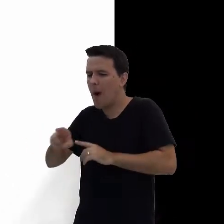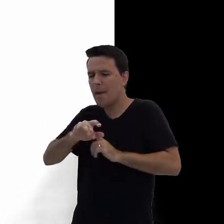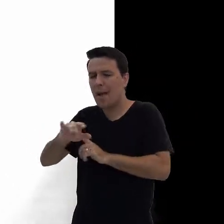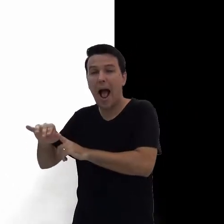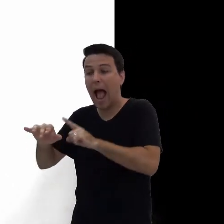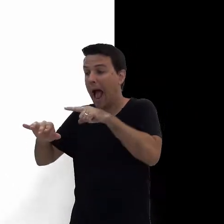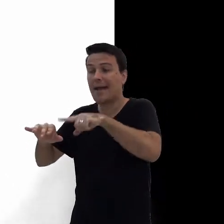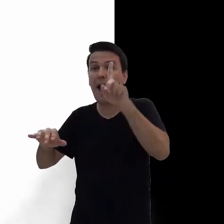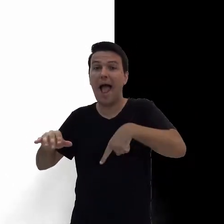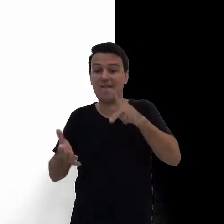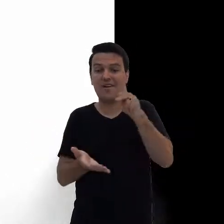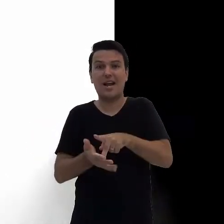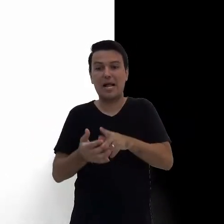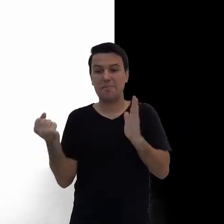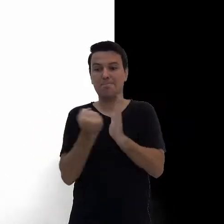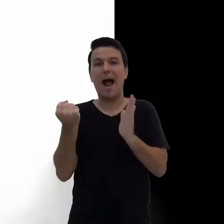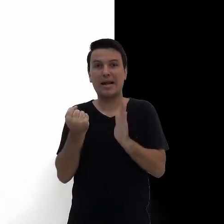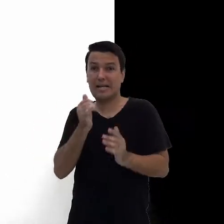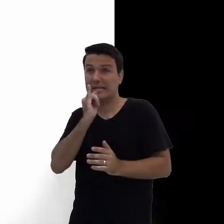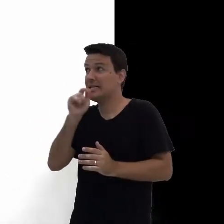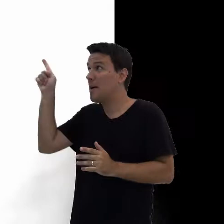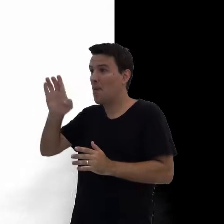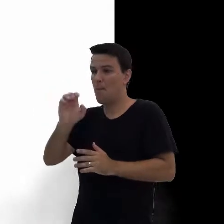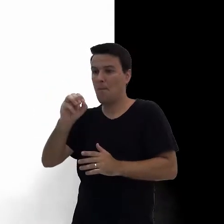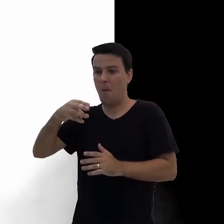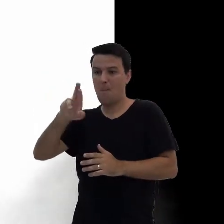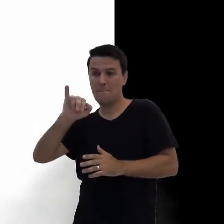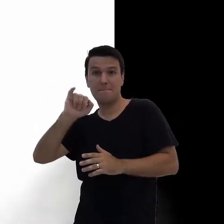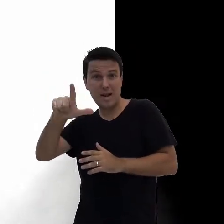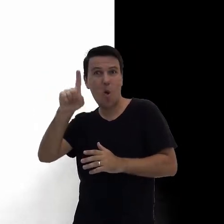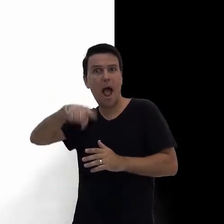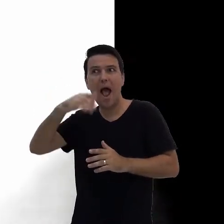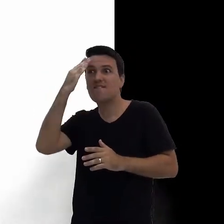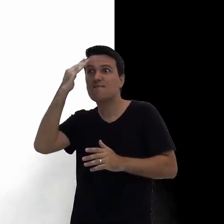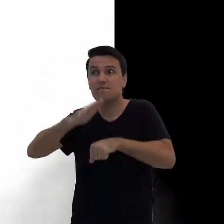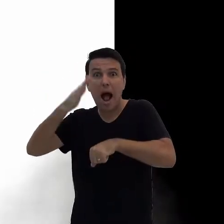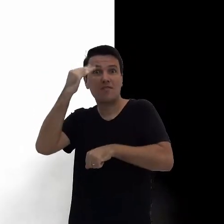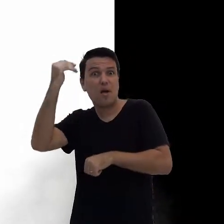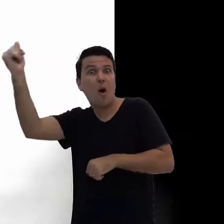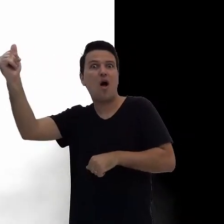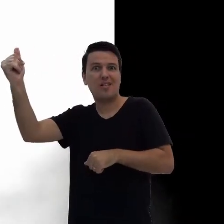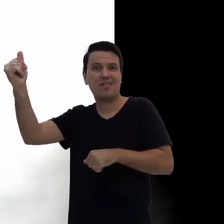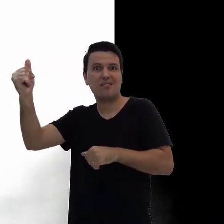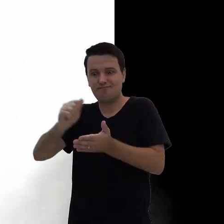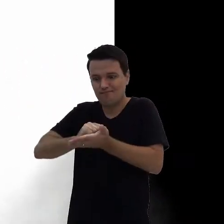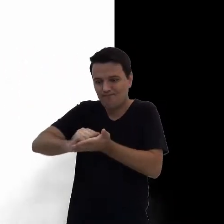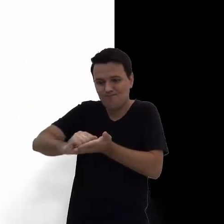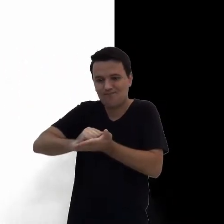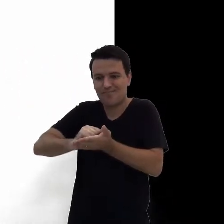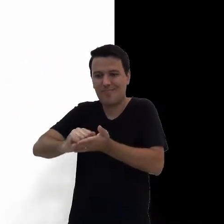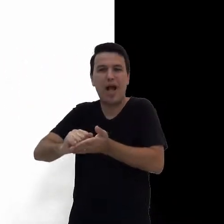pela sua marca. Como a marca Bombril foi uma marca muito forte por um produto chamado palha de